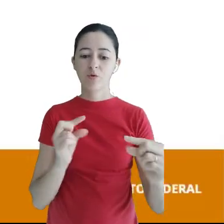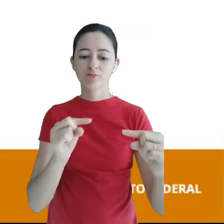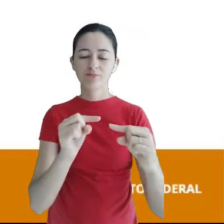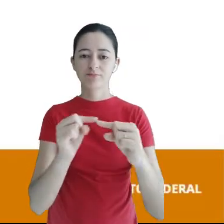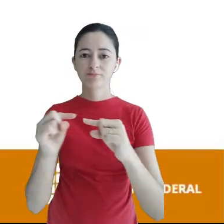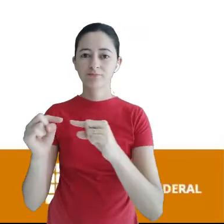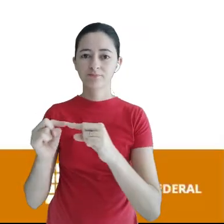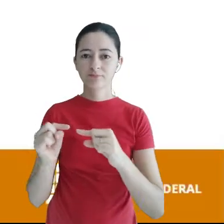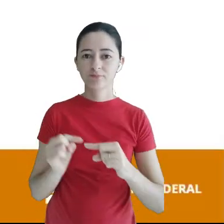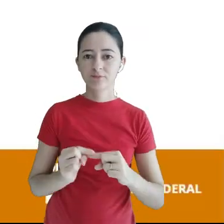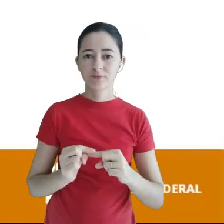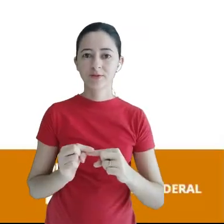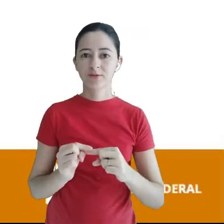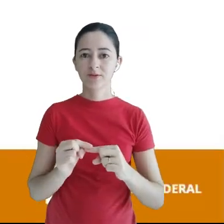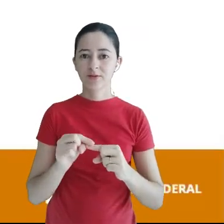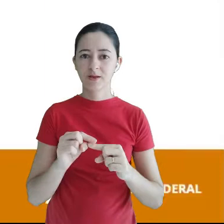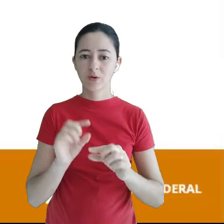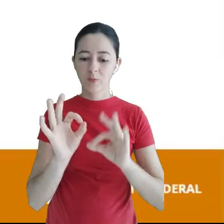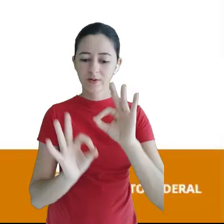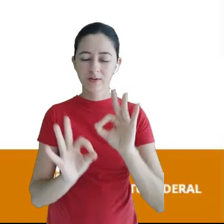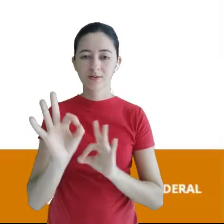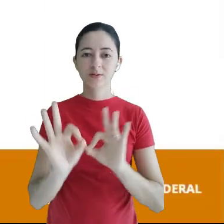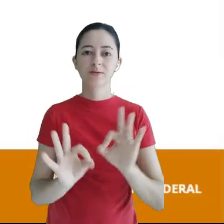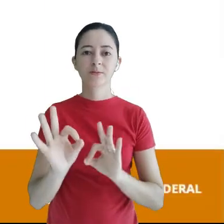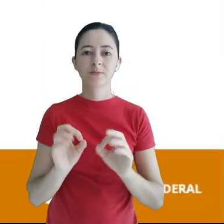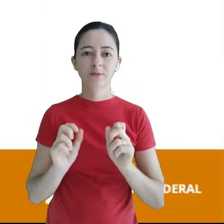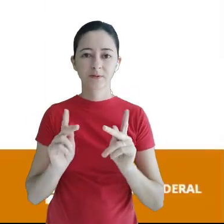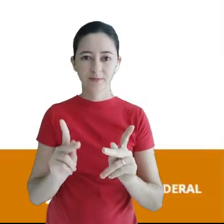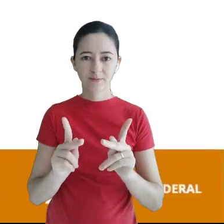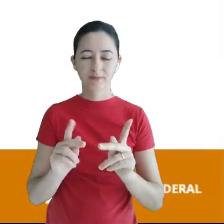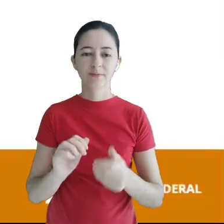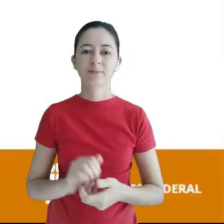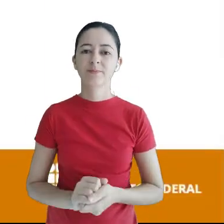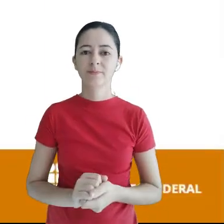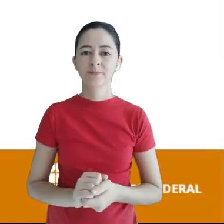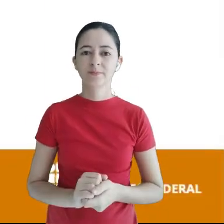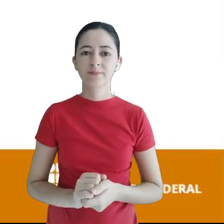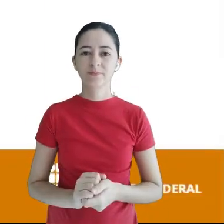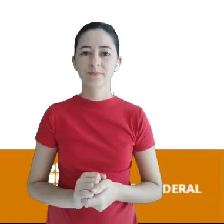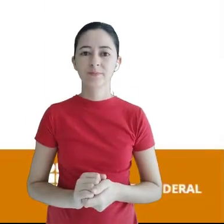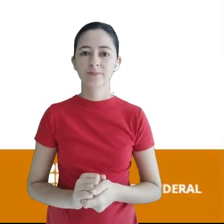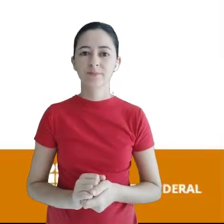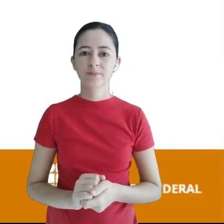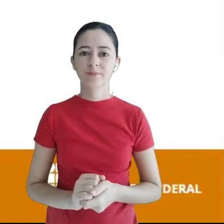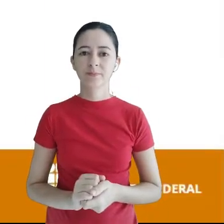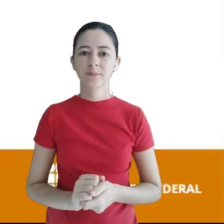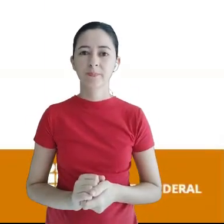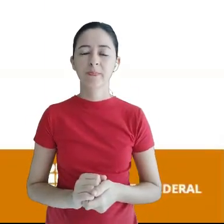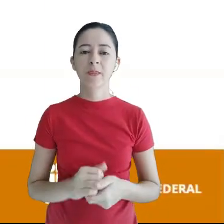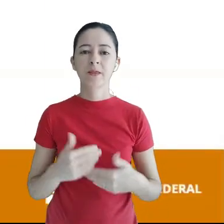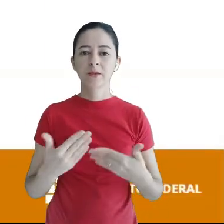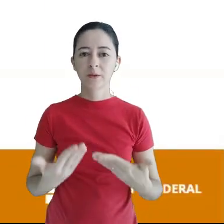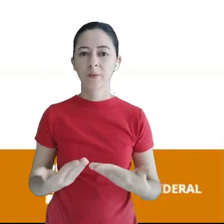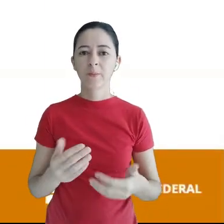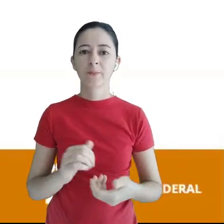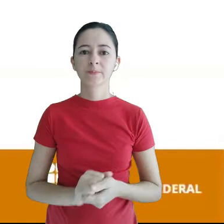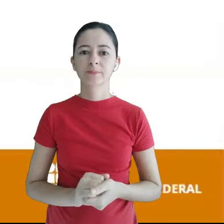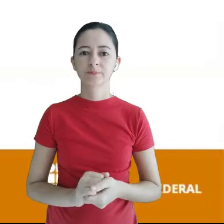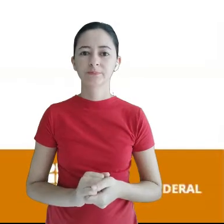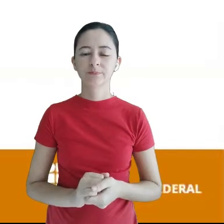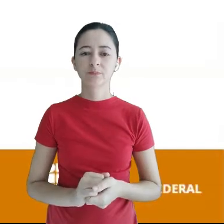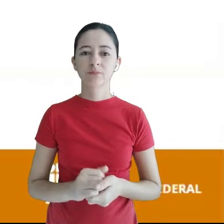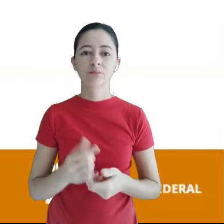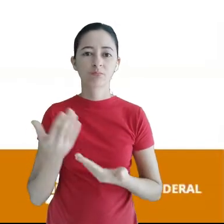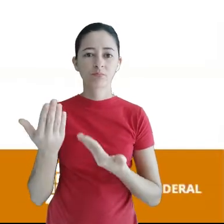que a informação não vai se repetir. Está claro isso? Sim? Beleza. Então, é isso.